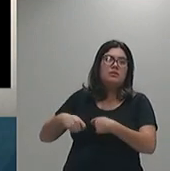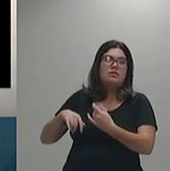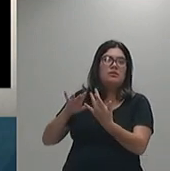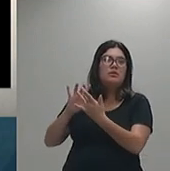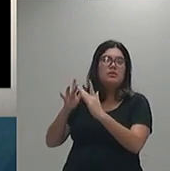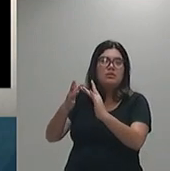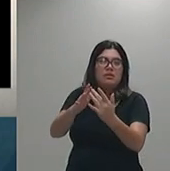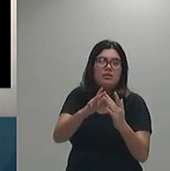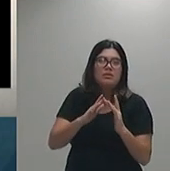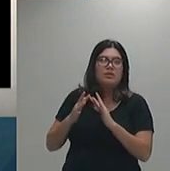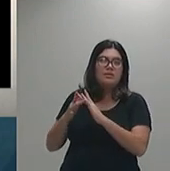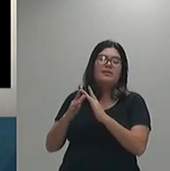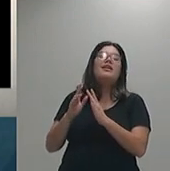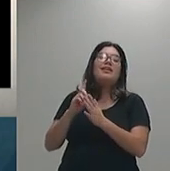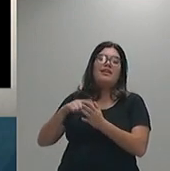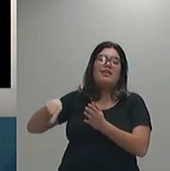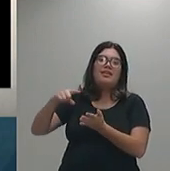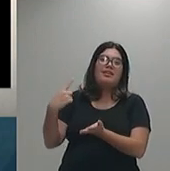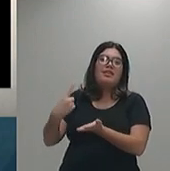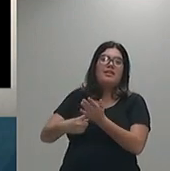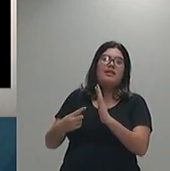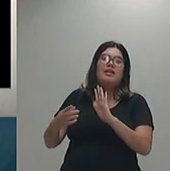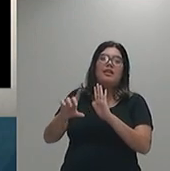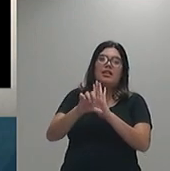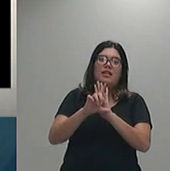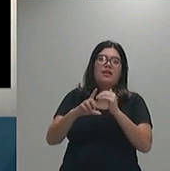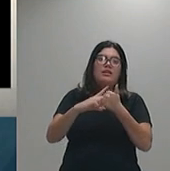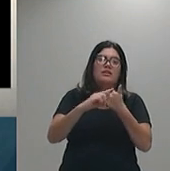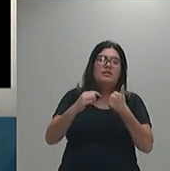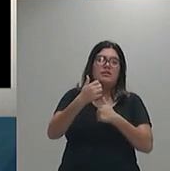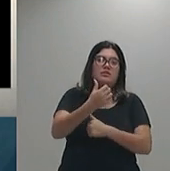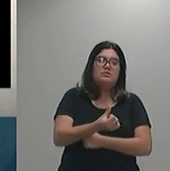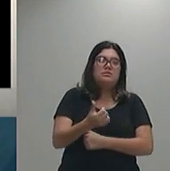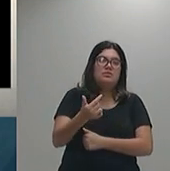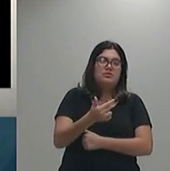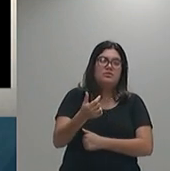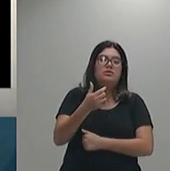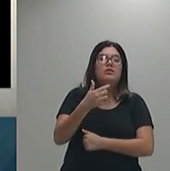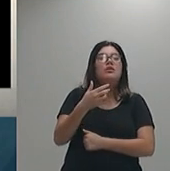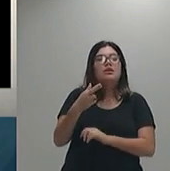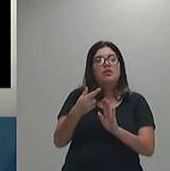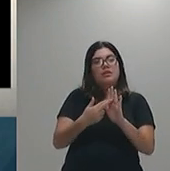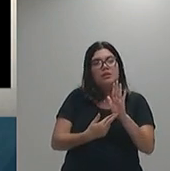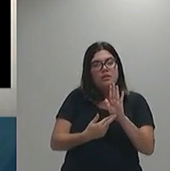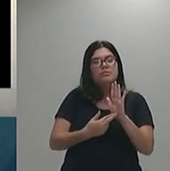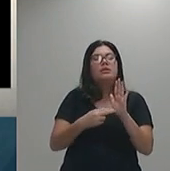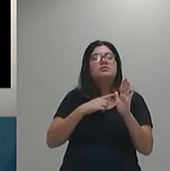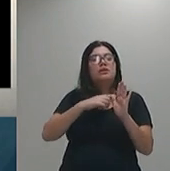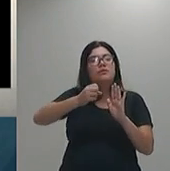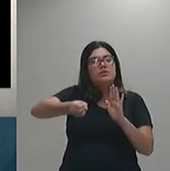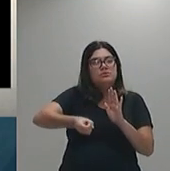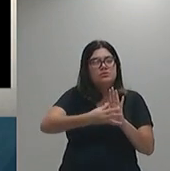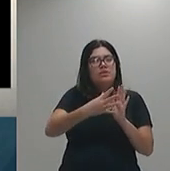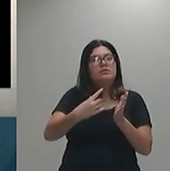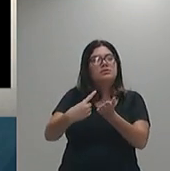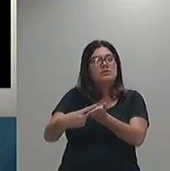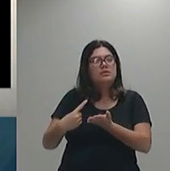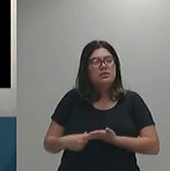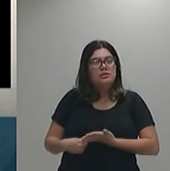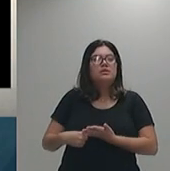aplicaria a regra do artigo 6 pontos I do regulamento reunindo a nova arbitragem quando os minoritários